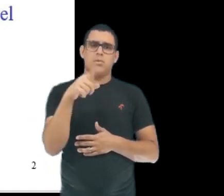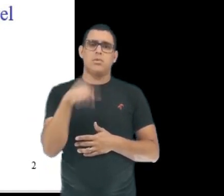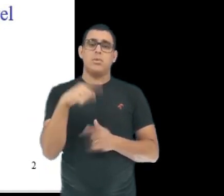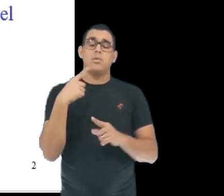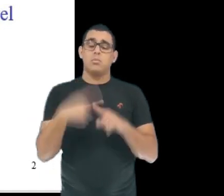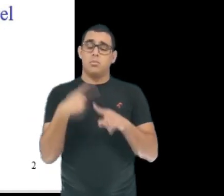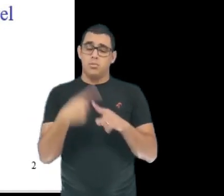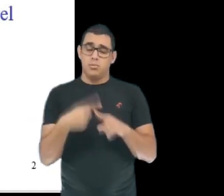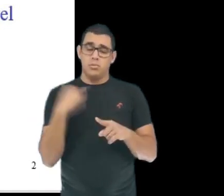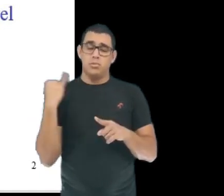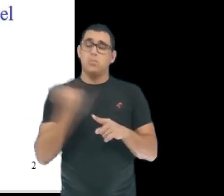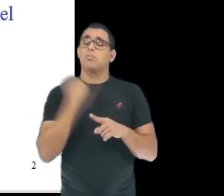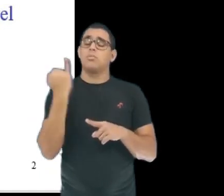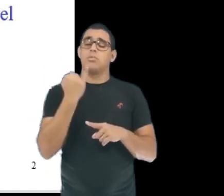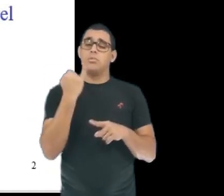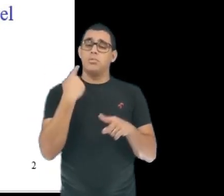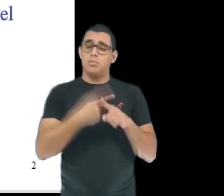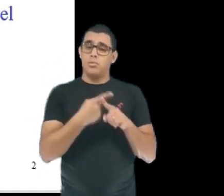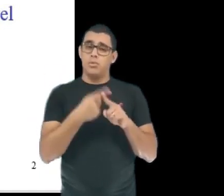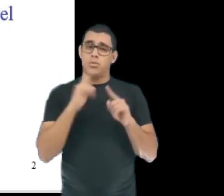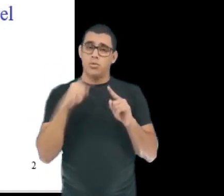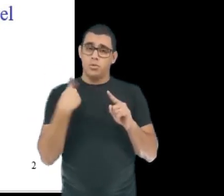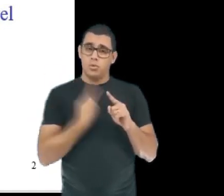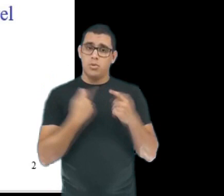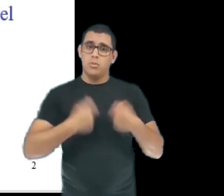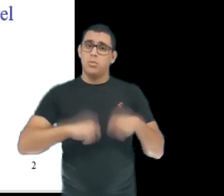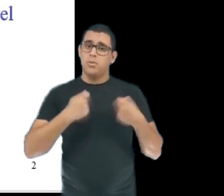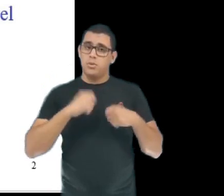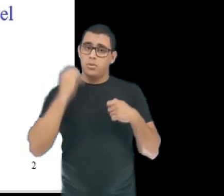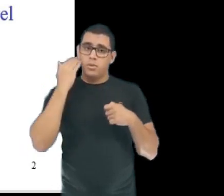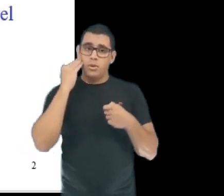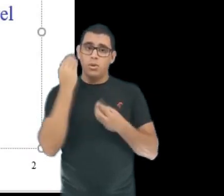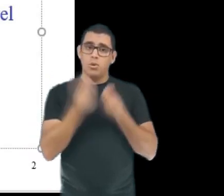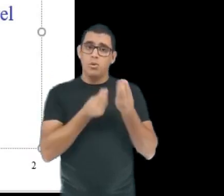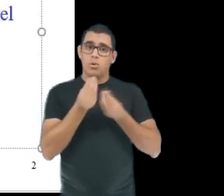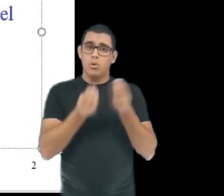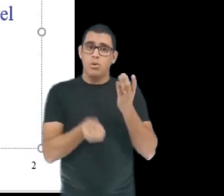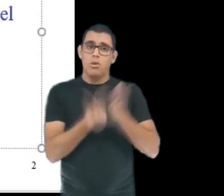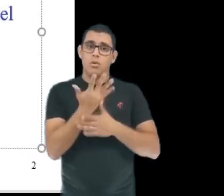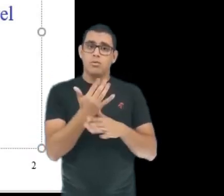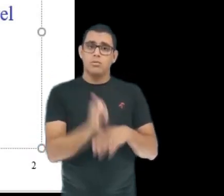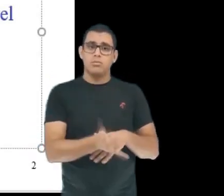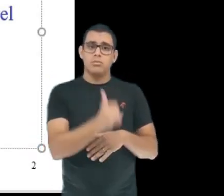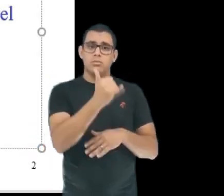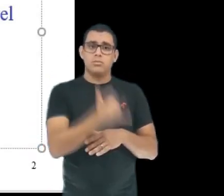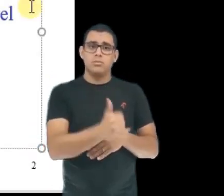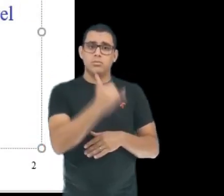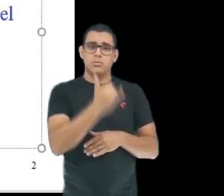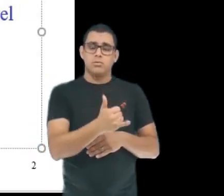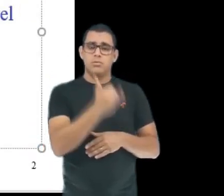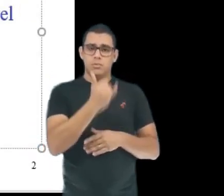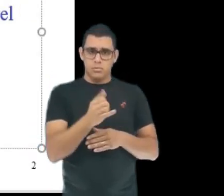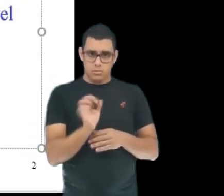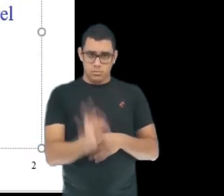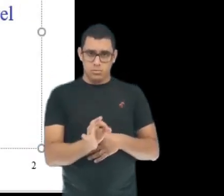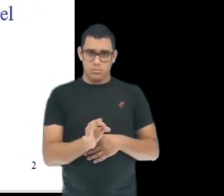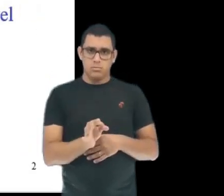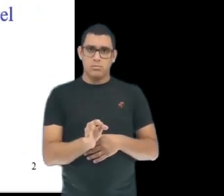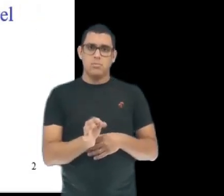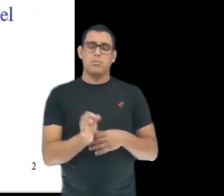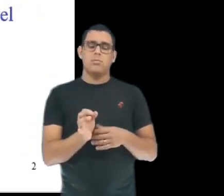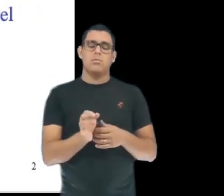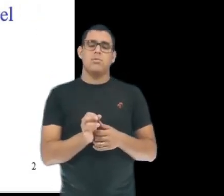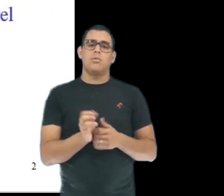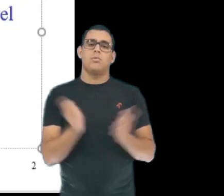super importante, justamente para isso, para a gente entender a geração de energia,